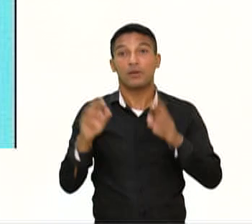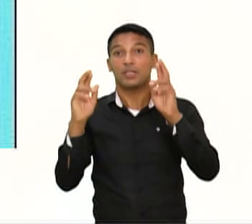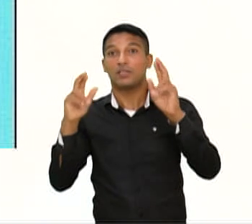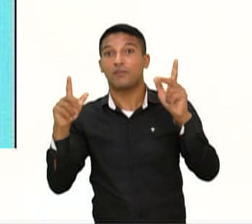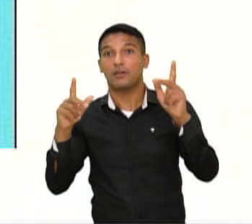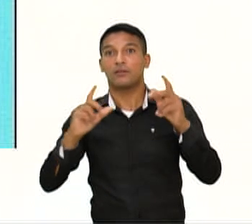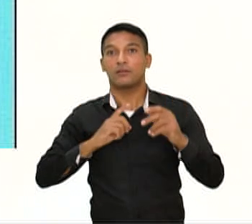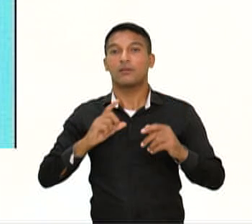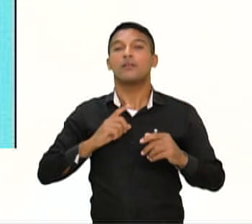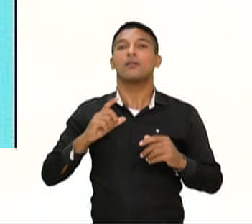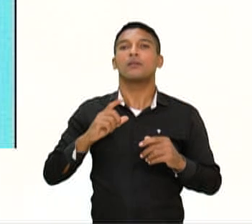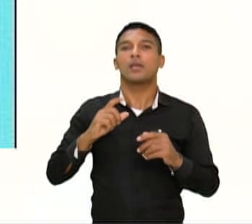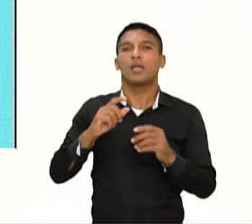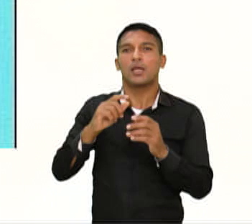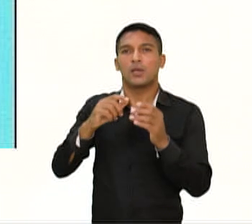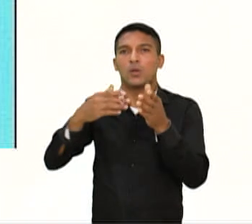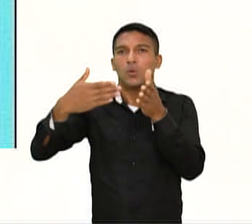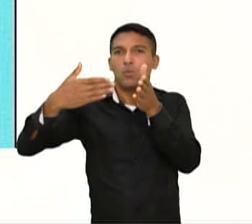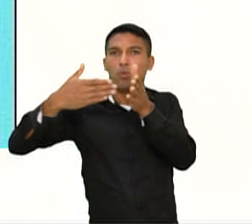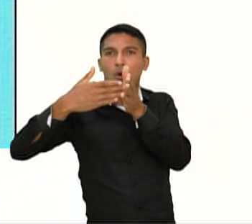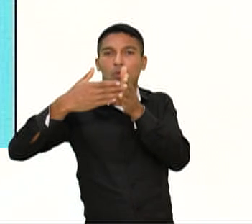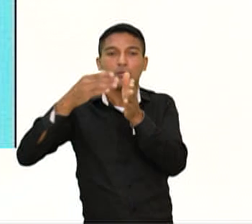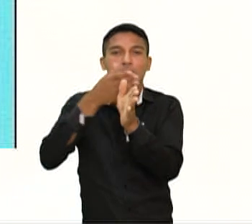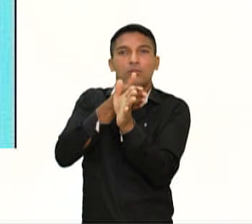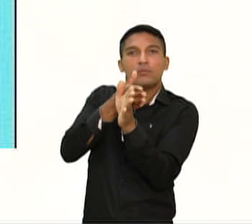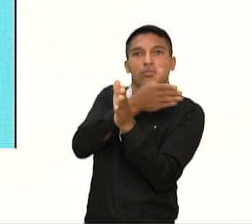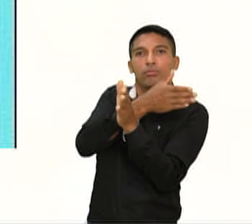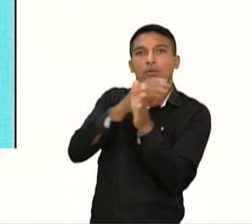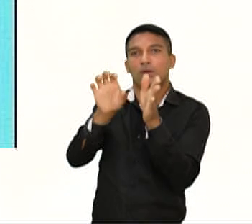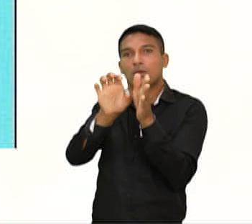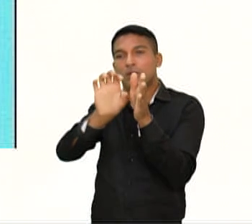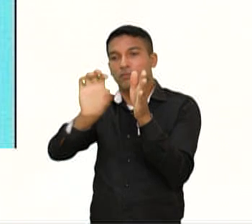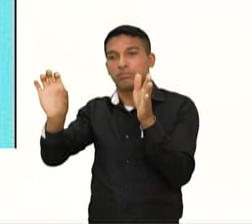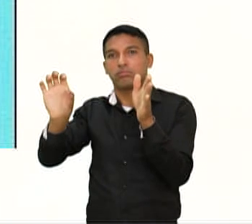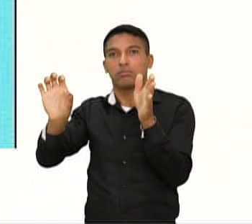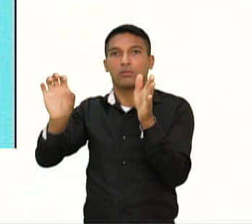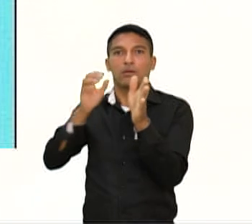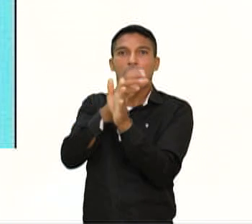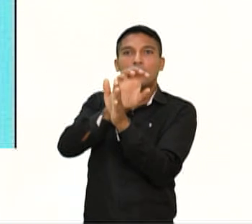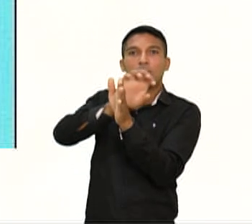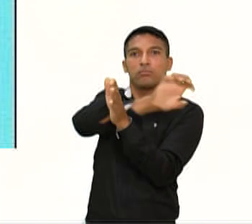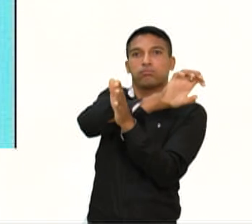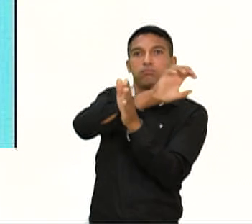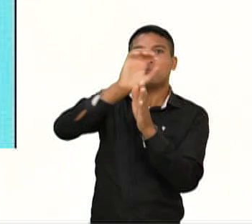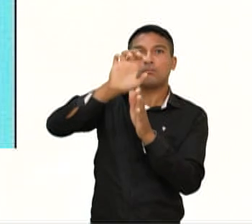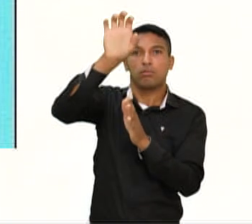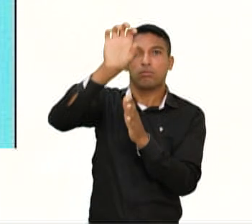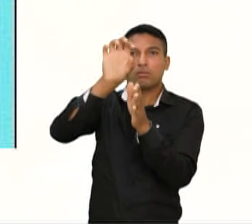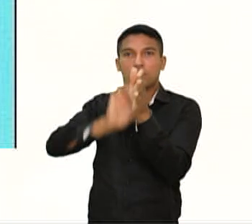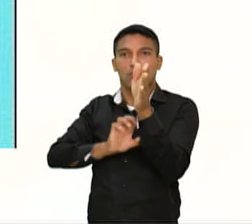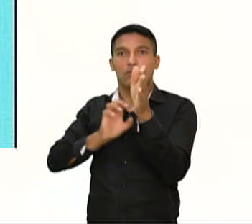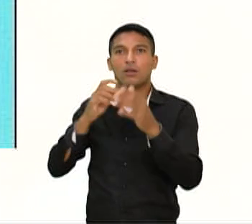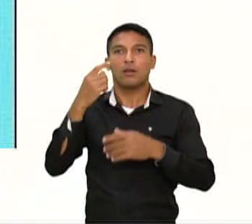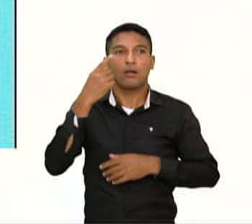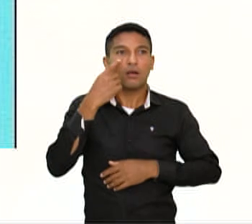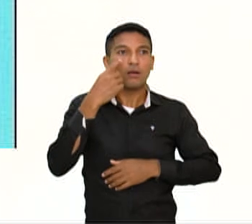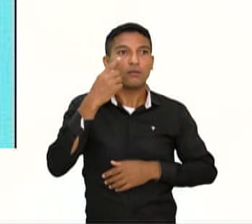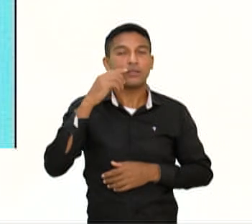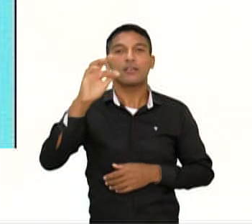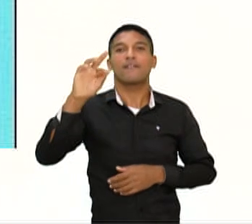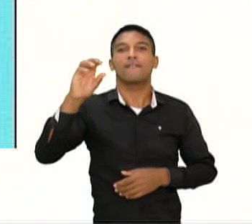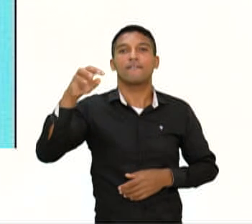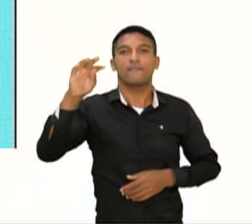limite e fronteira. Então, dentro desta característica, nós temos a fronteira com o Oceano Atlântico, porque fronteira